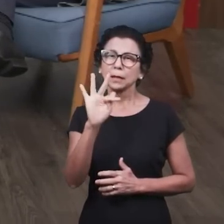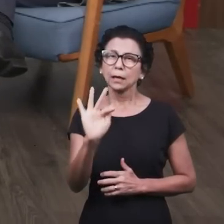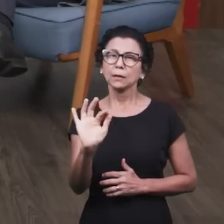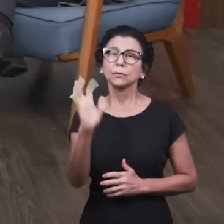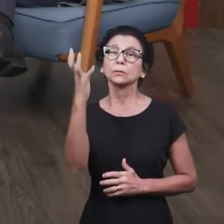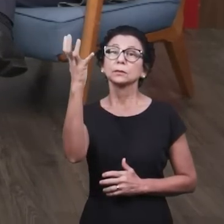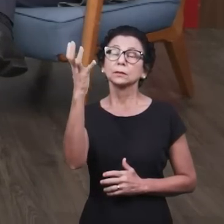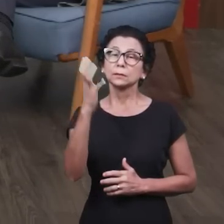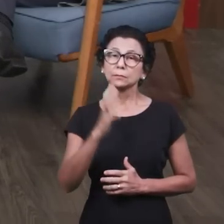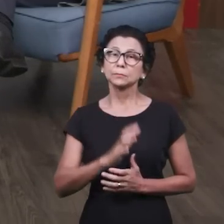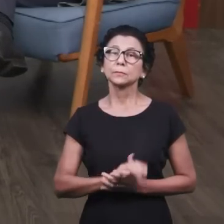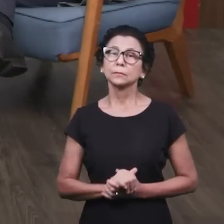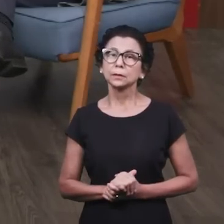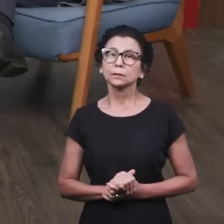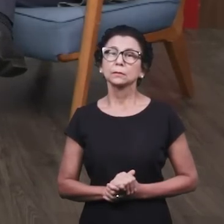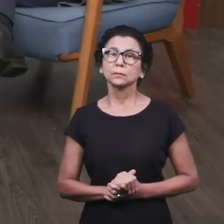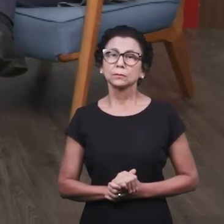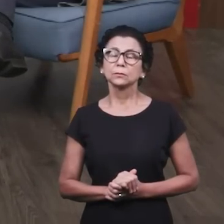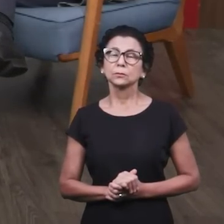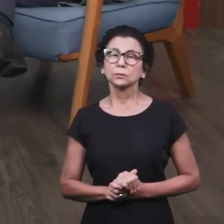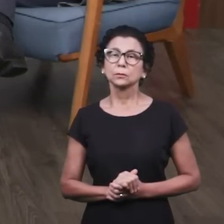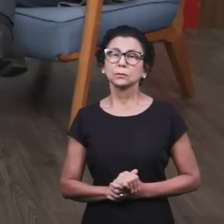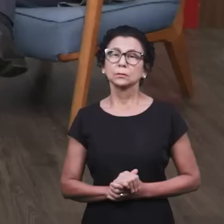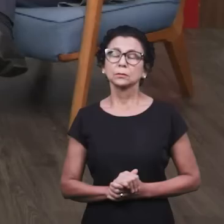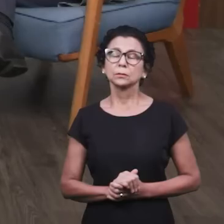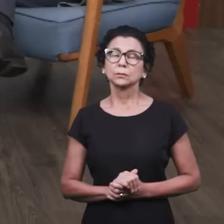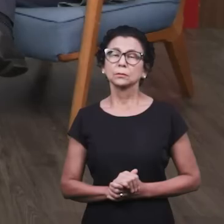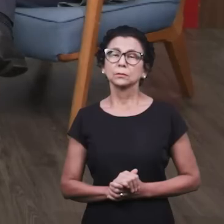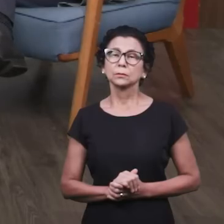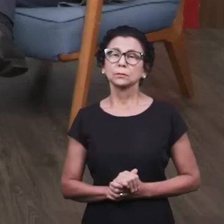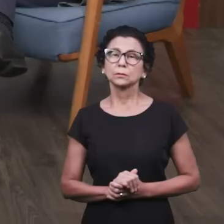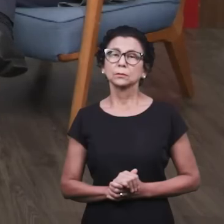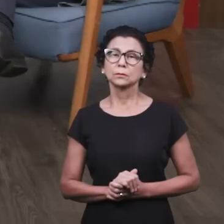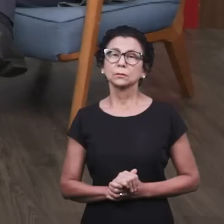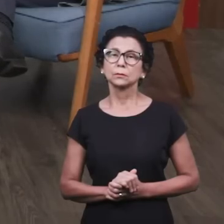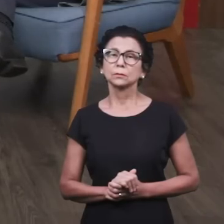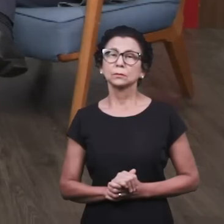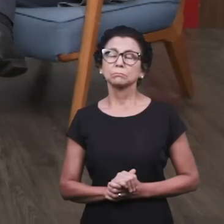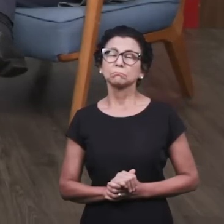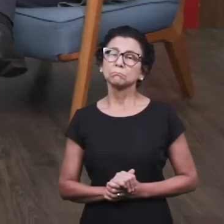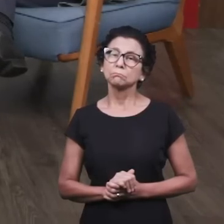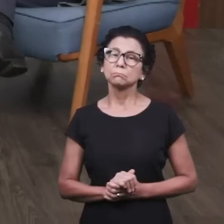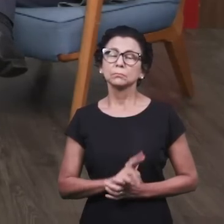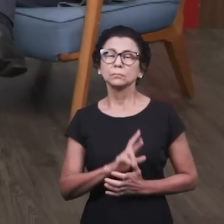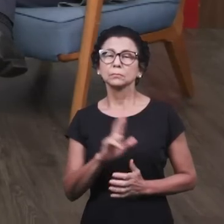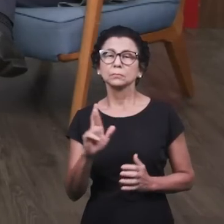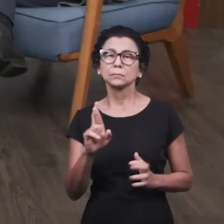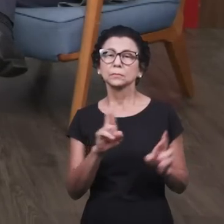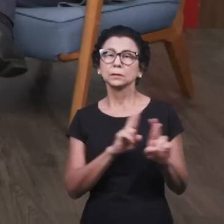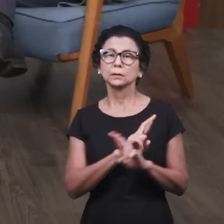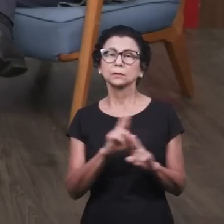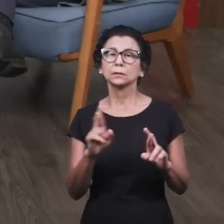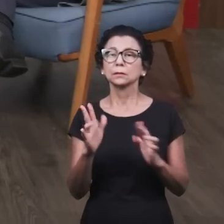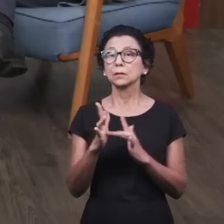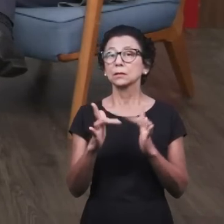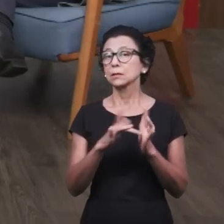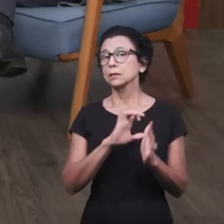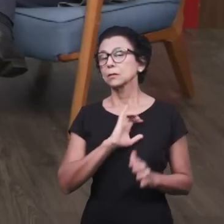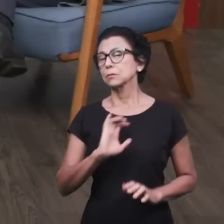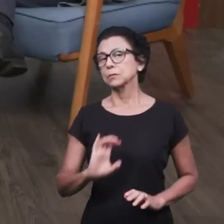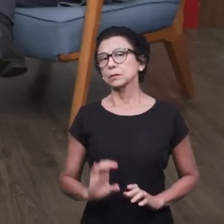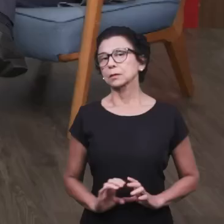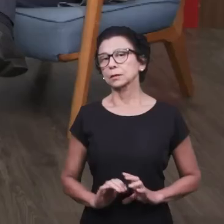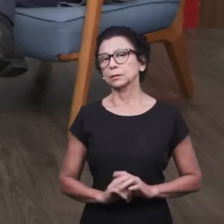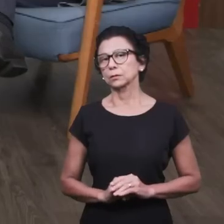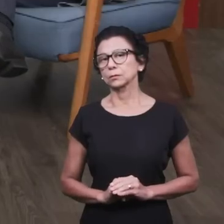devem acontecer, nós estamos aí no capítulo 1, verso 1. Qual a introdução que nós podemos fazer desse conteúdo que nós vamos